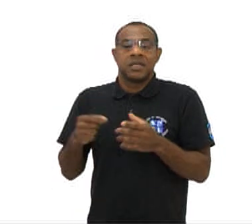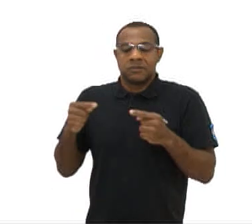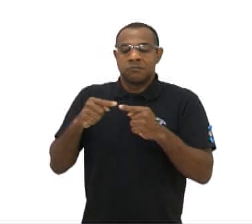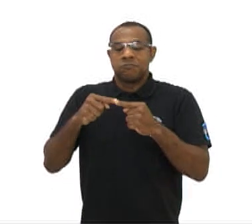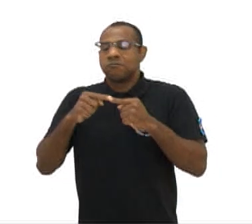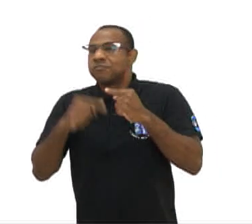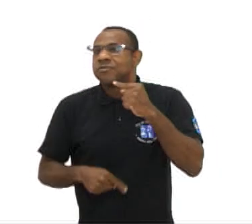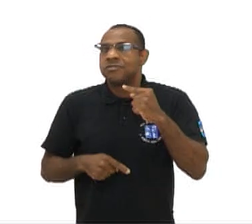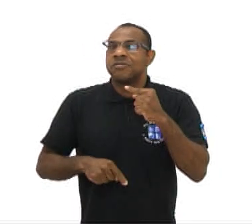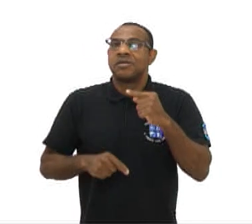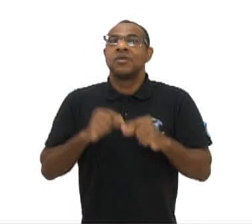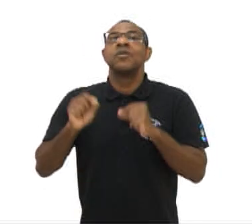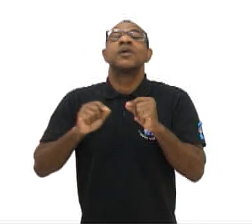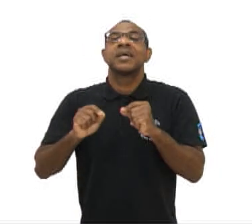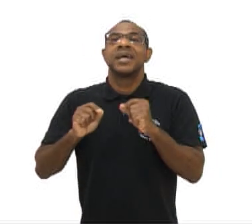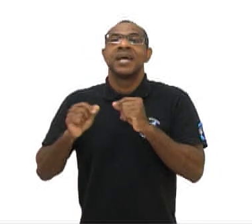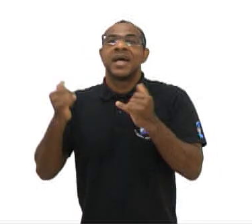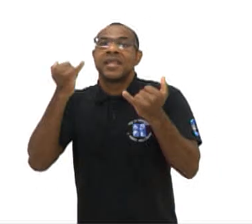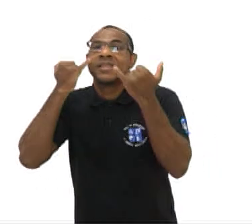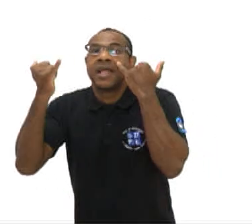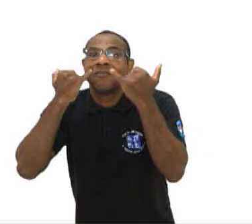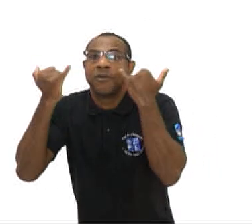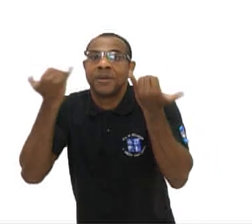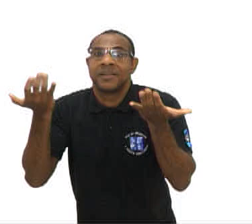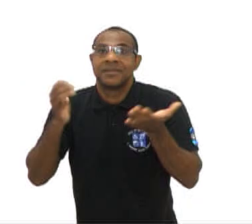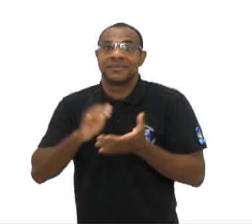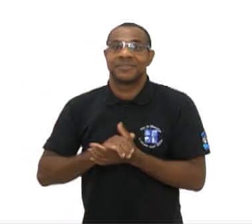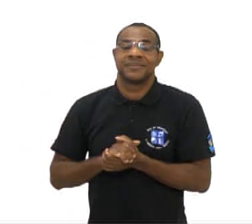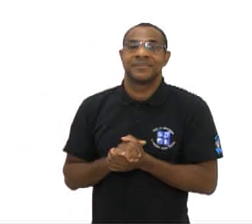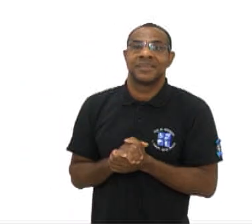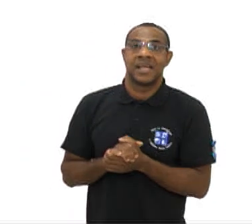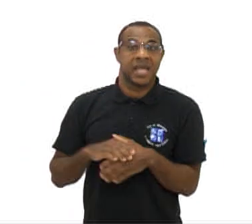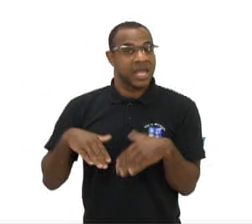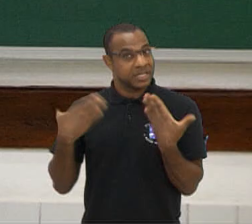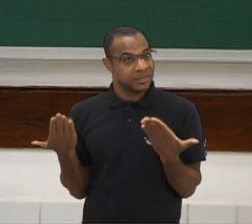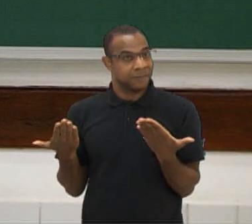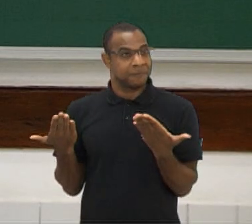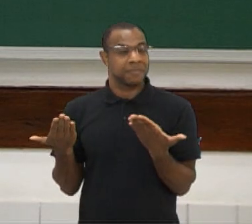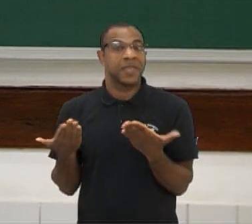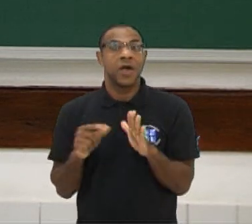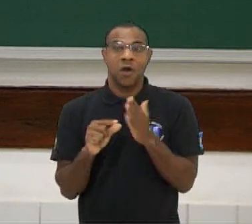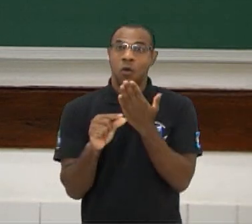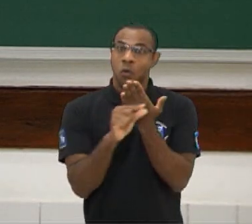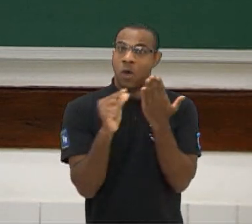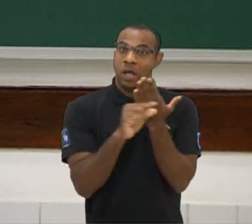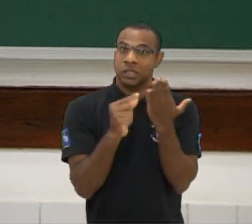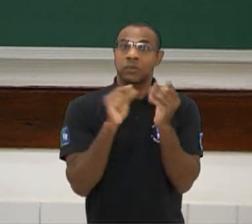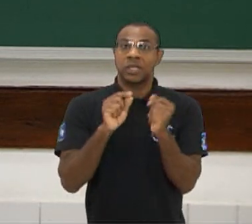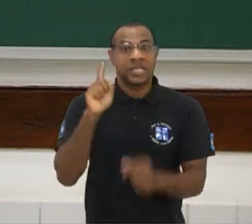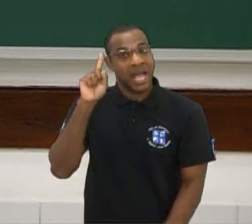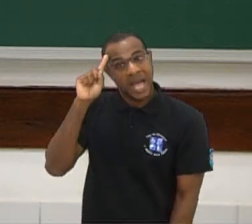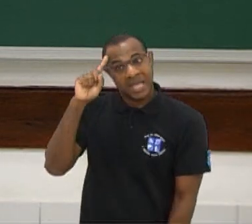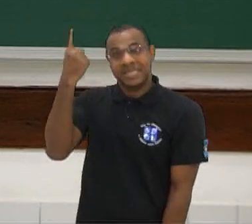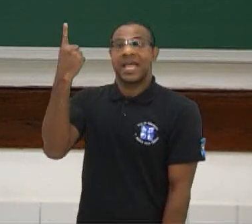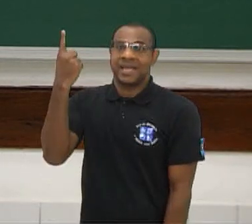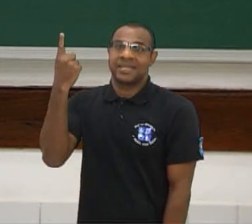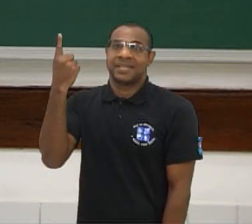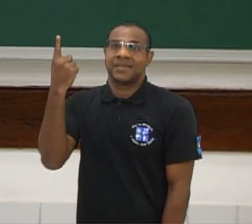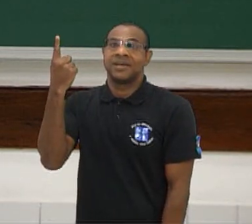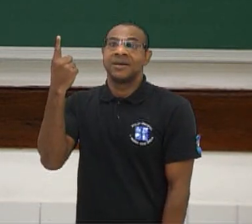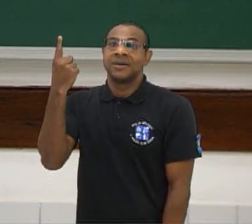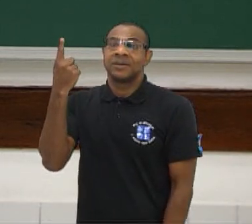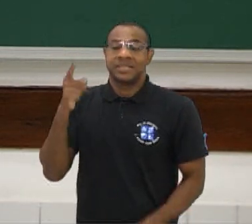a desorientação informativa. Então, o autor traz essa ideia ali das pessoas